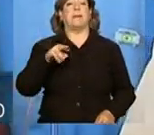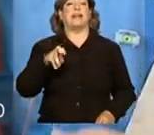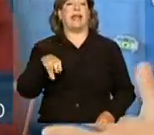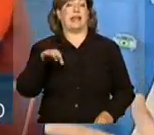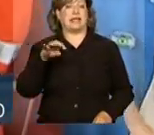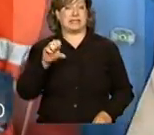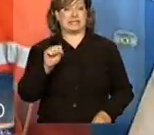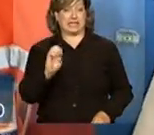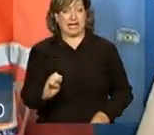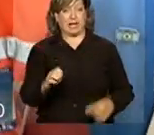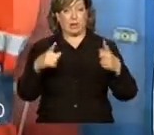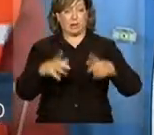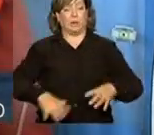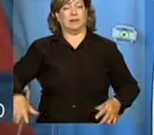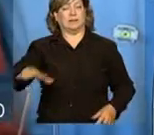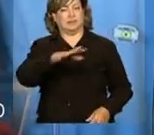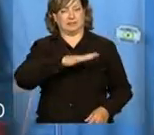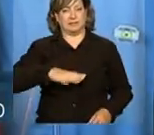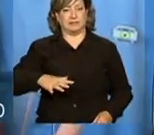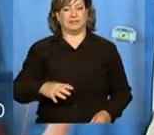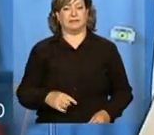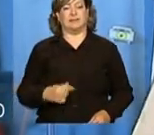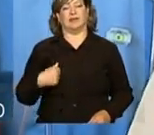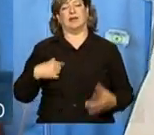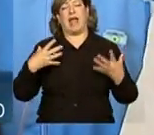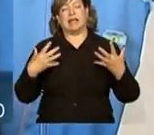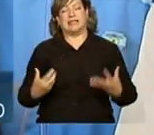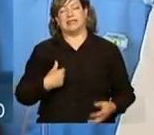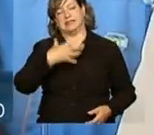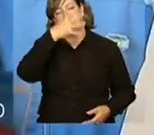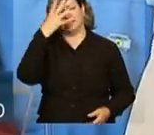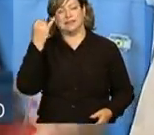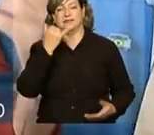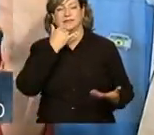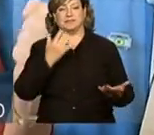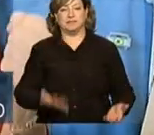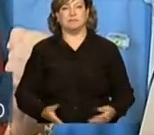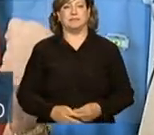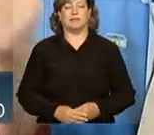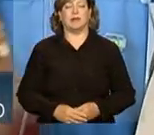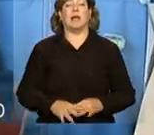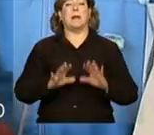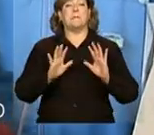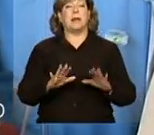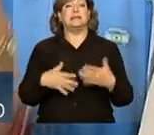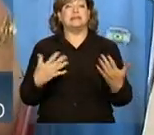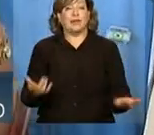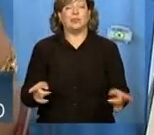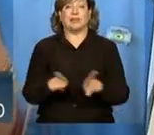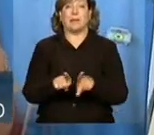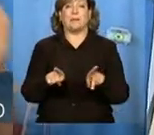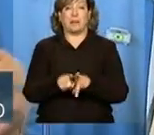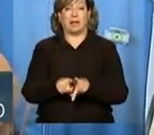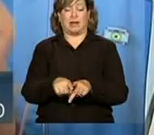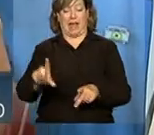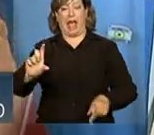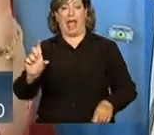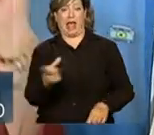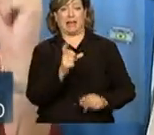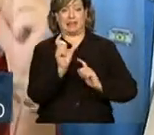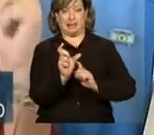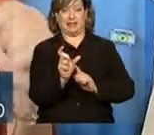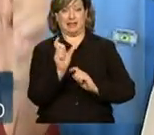Fluminense. Eu estou cansada nessa altura do ano, né, Sérgio? Mas além disso, além do cartão,